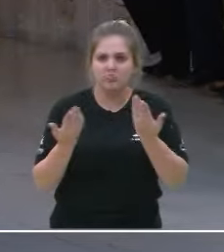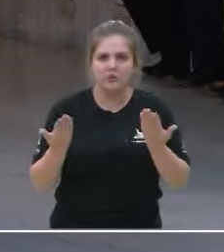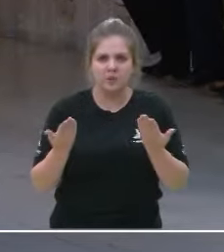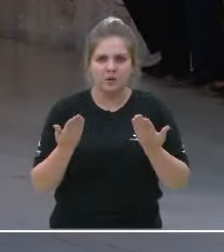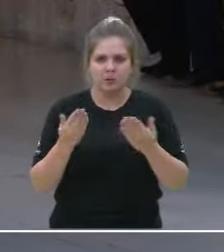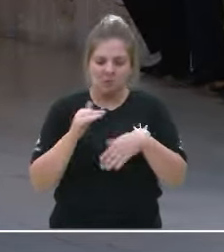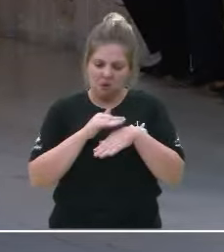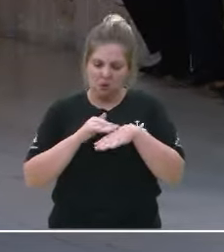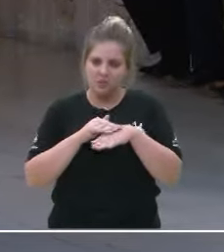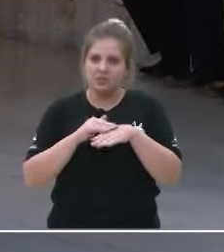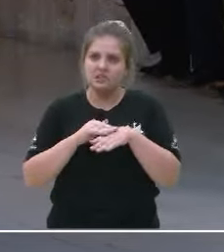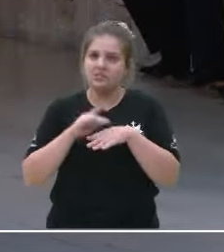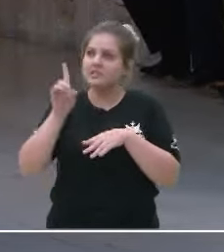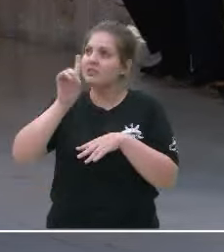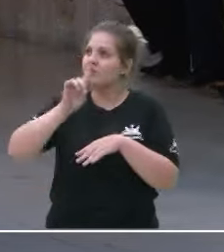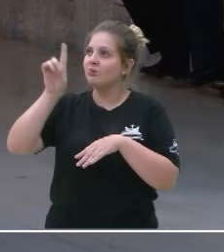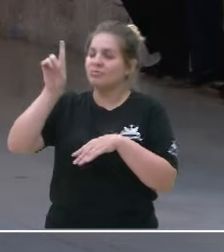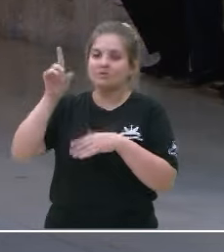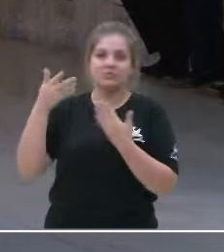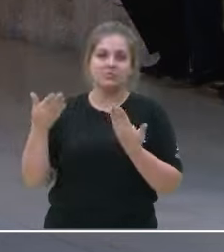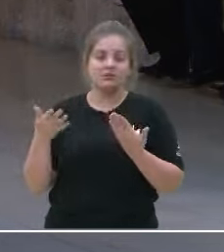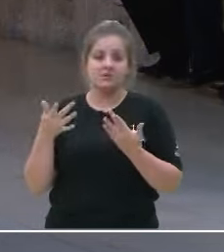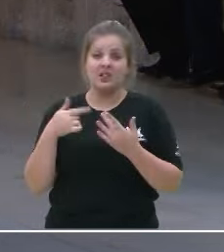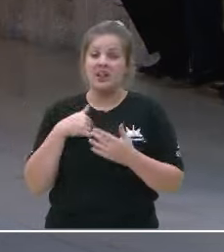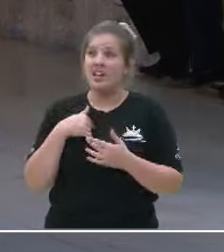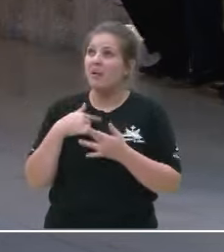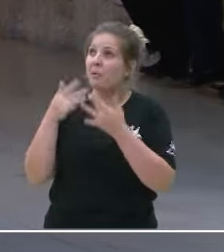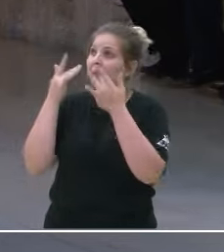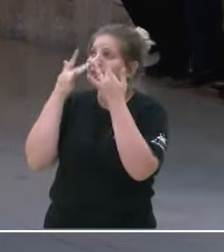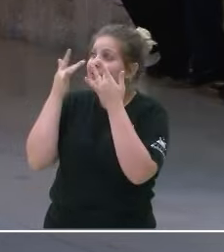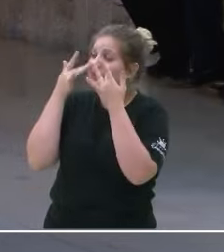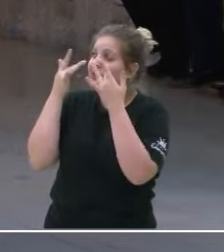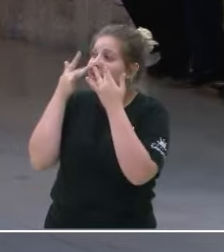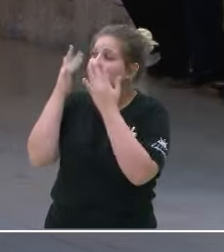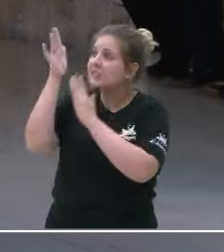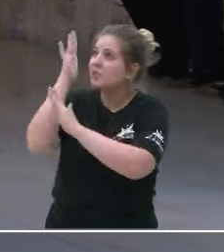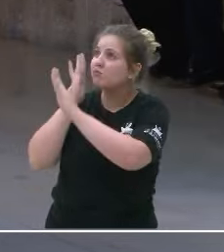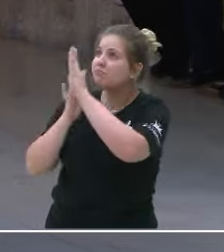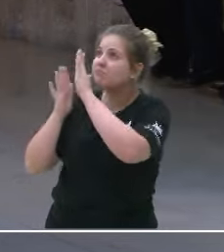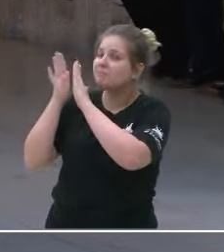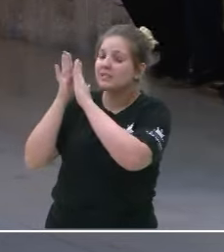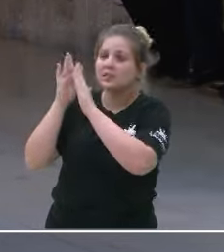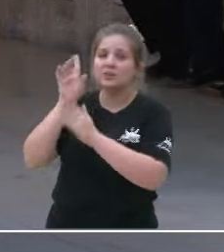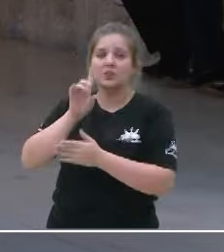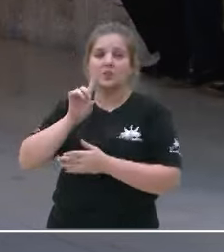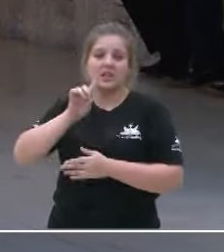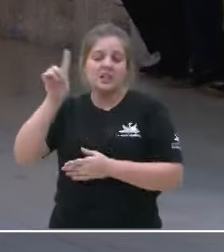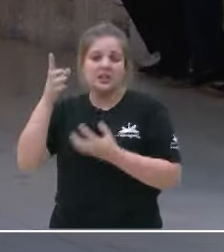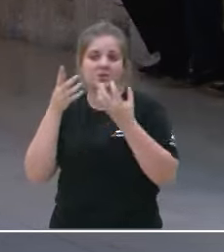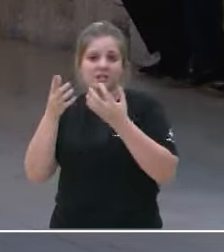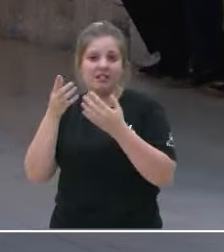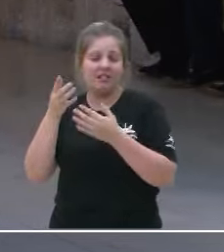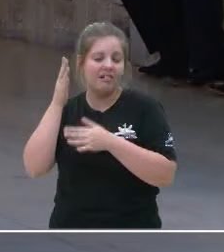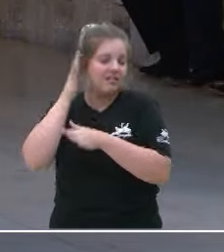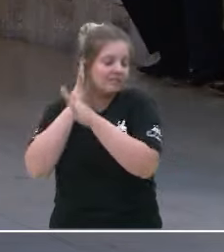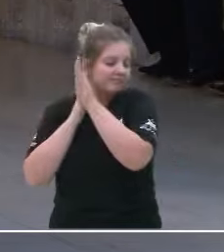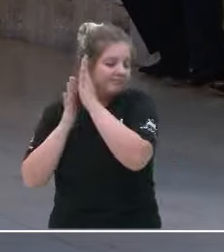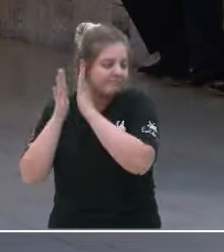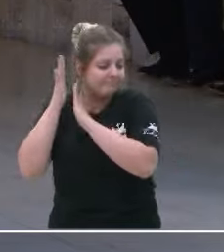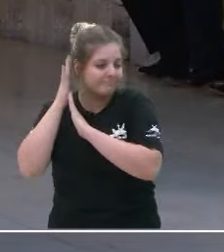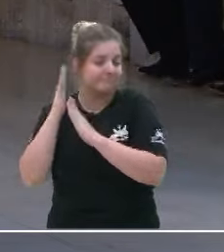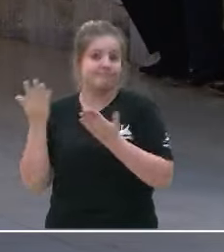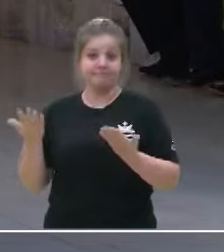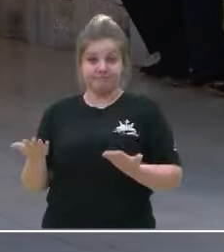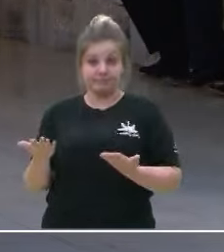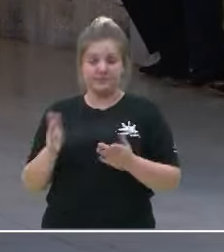eu estou ouvindo os apelos de Deus aqui no meu ouvido